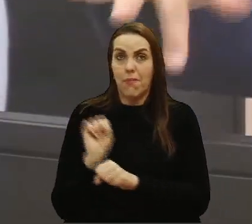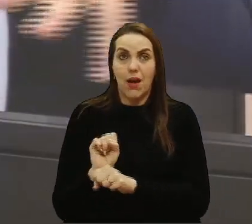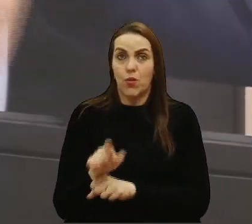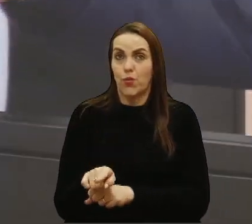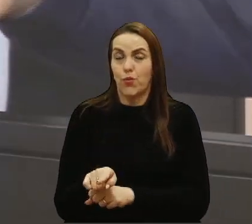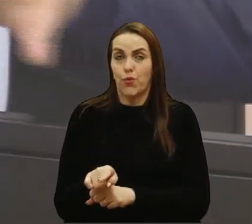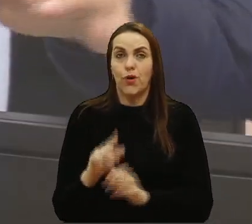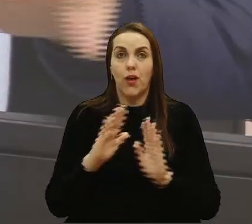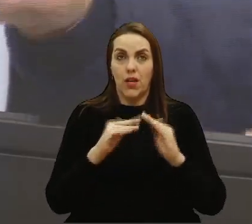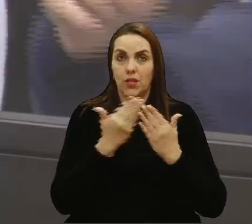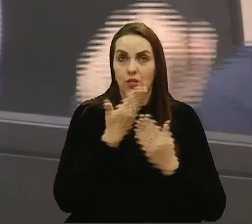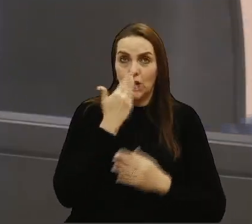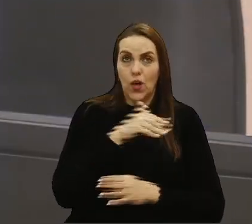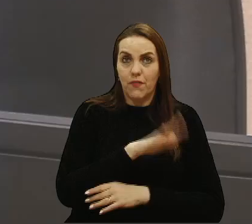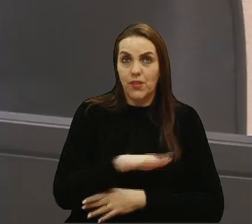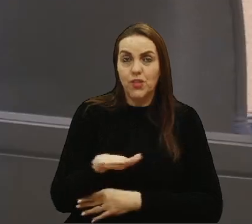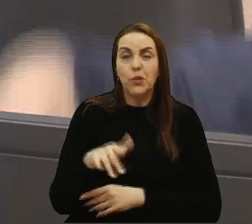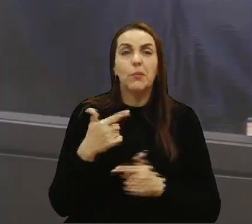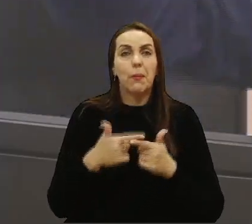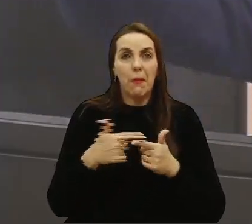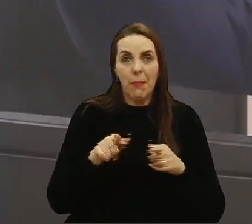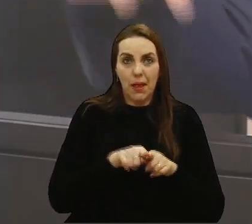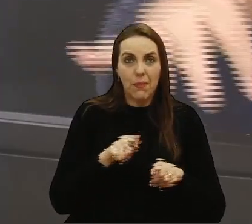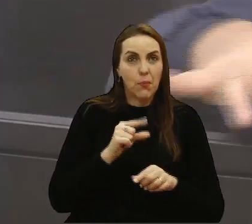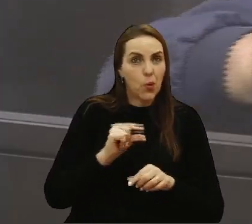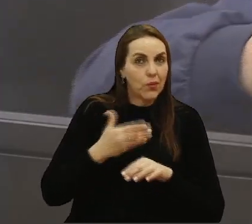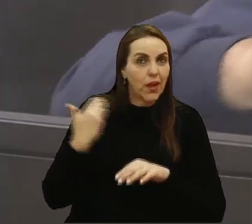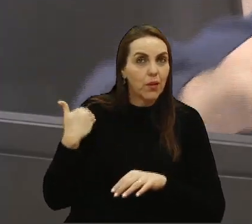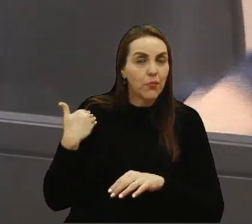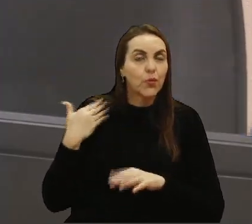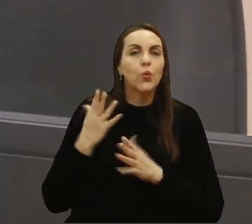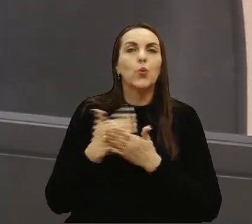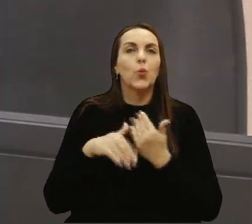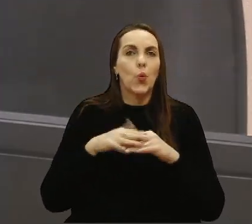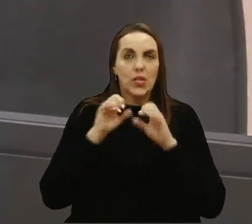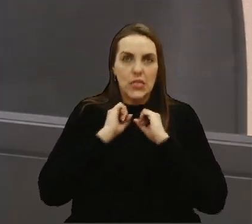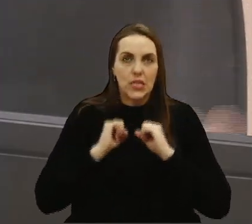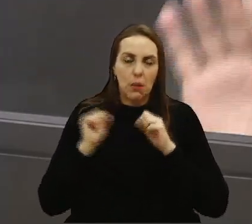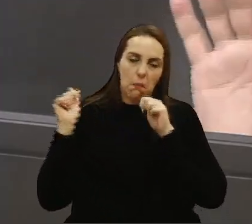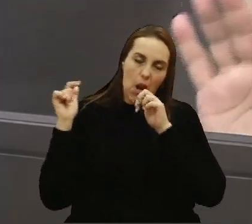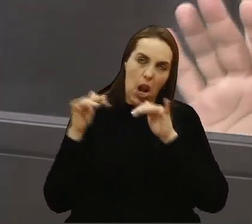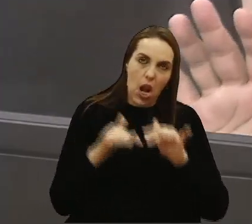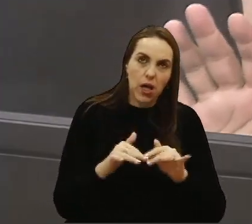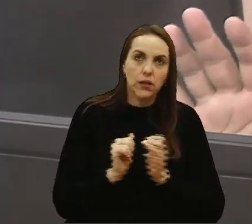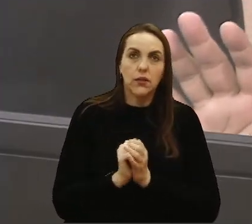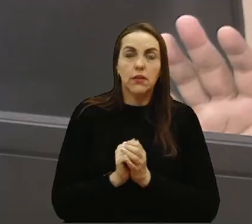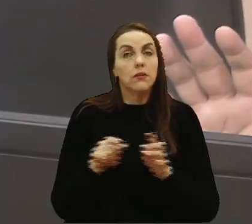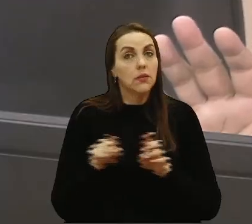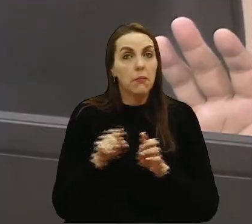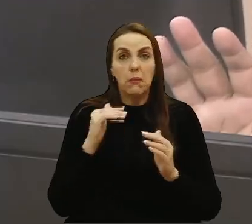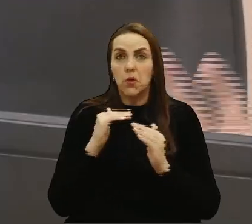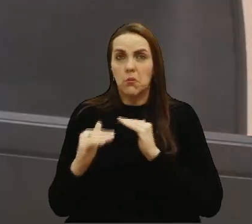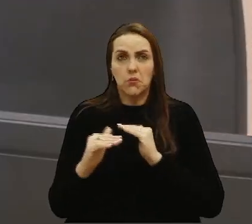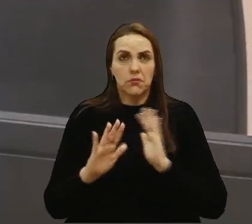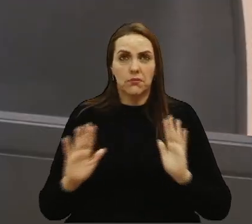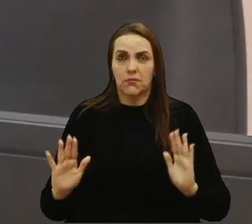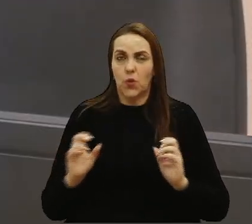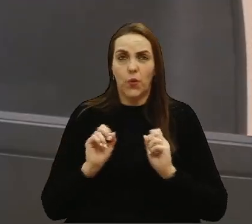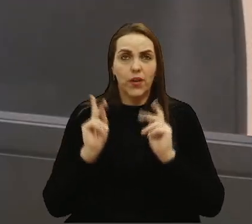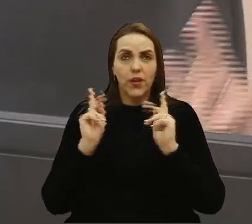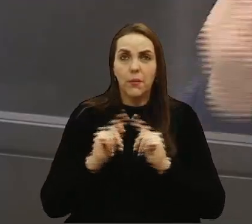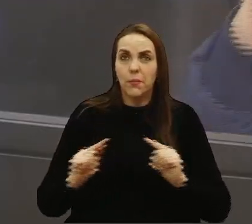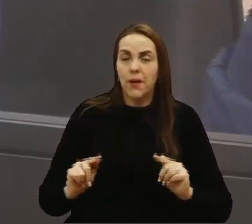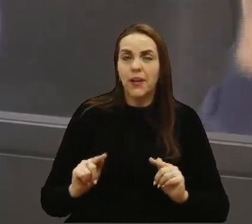educação infantil, recentemente teve problema. Toda a secretaria baixa lá. Podemos ter discordância.